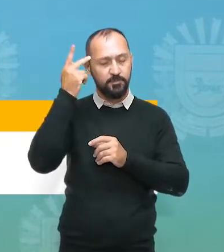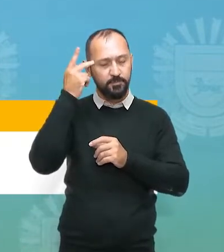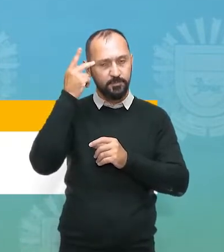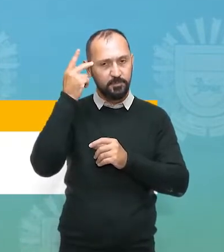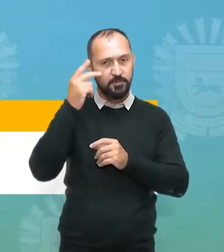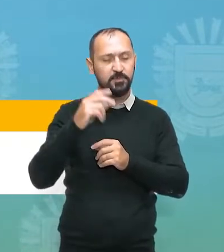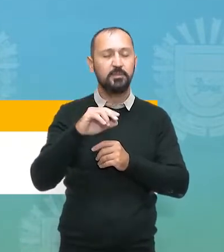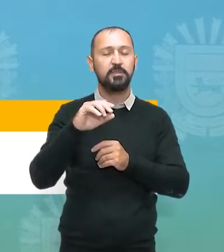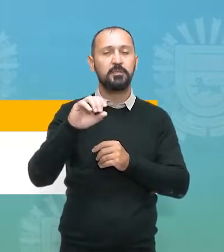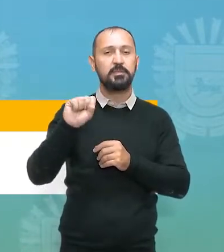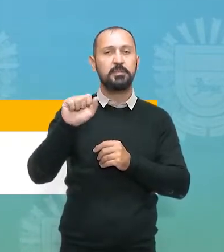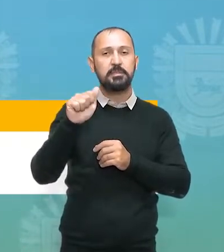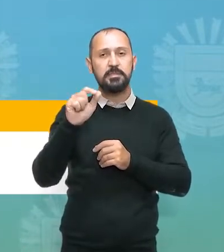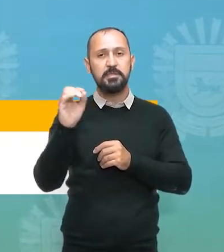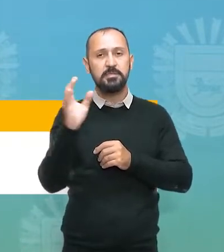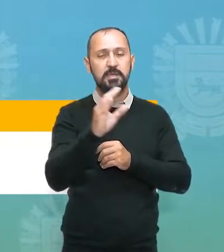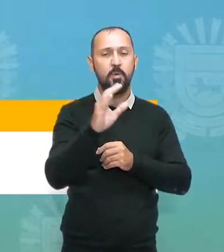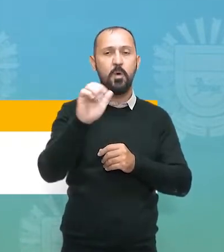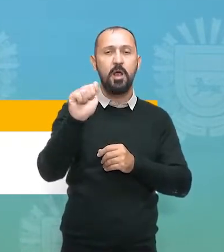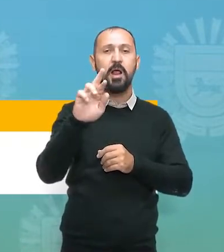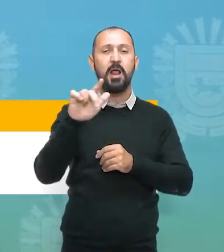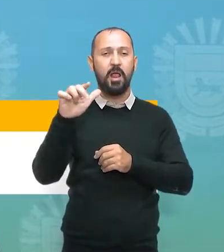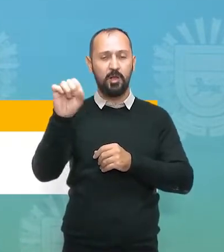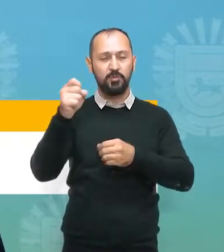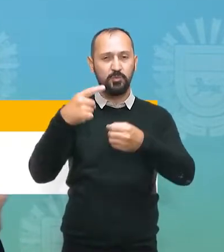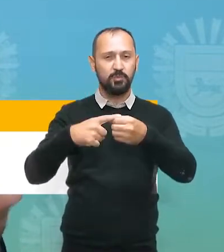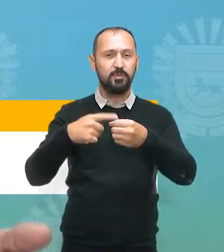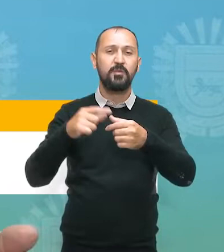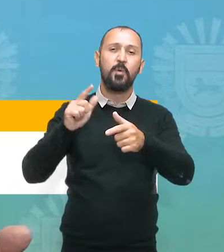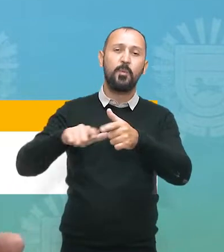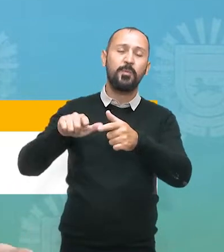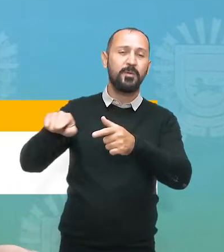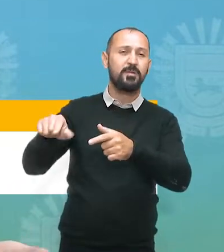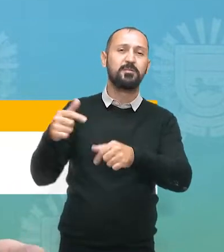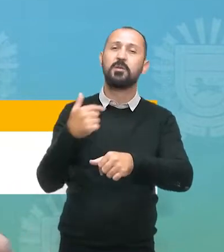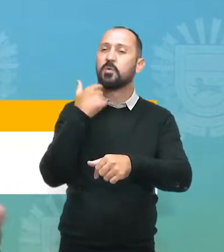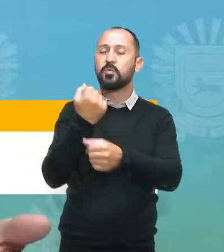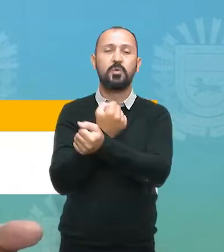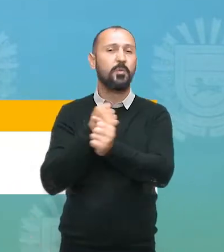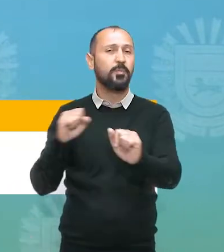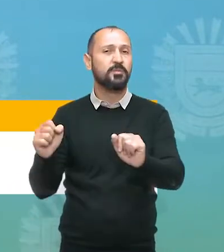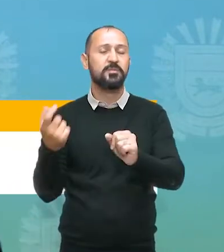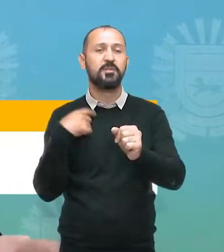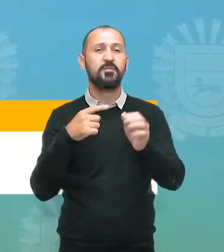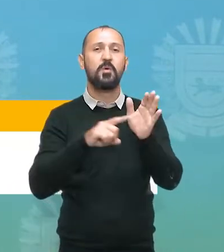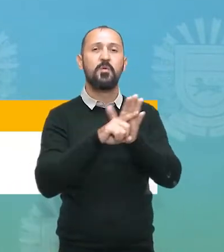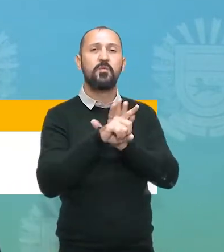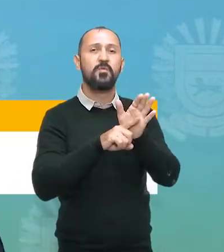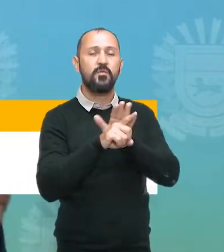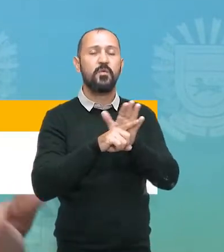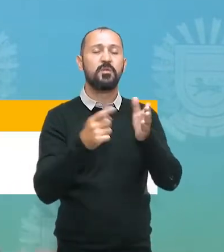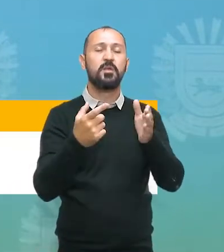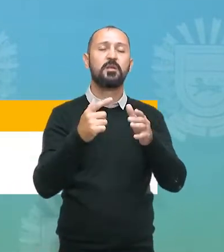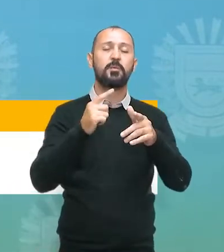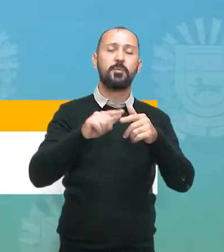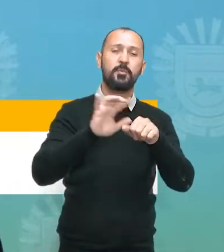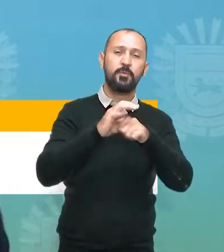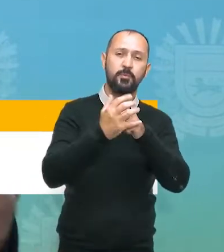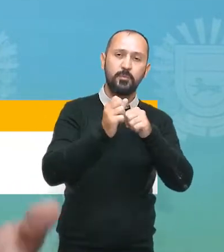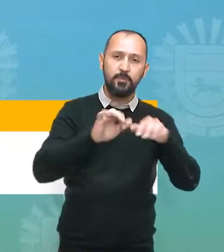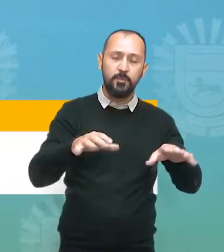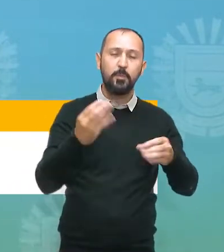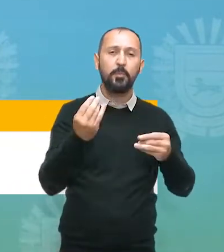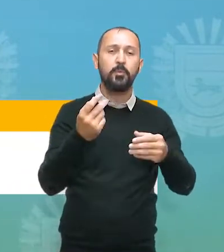da própria USP que se que por problemas técnicos Eles não têm condições de voltar em função da